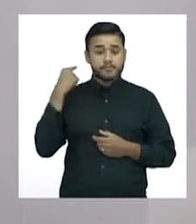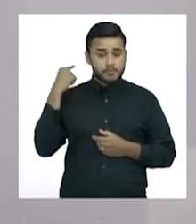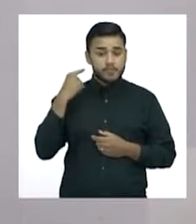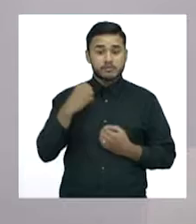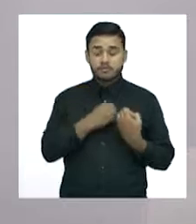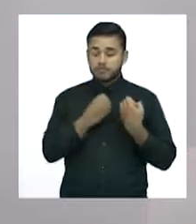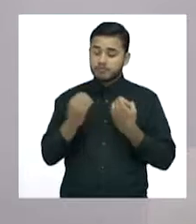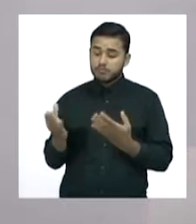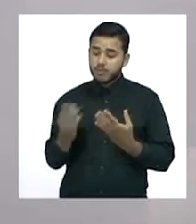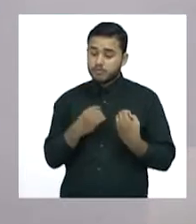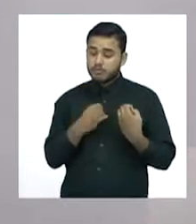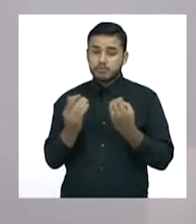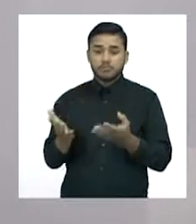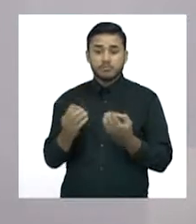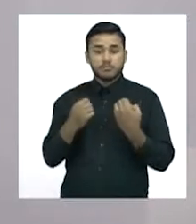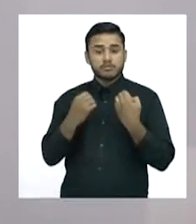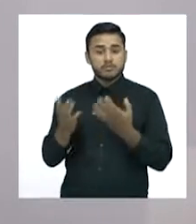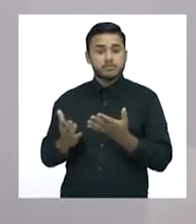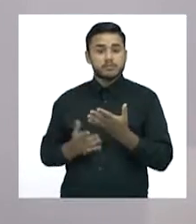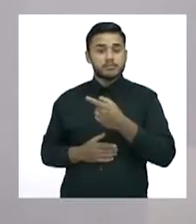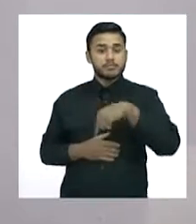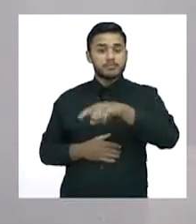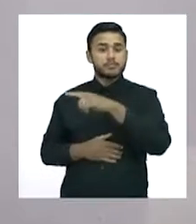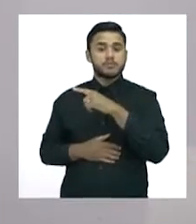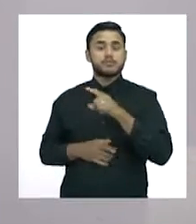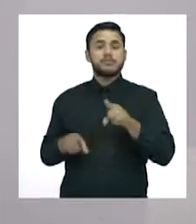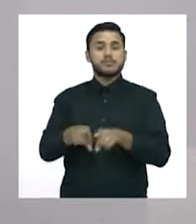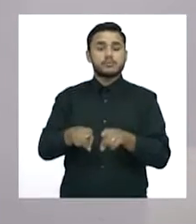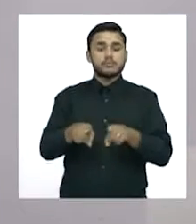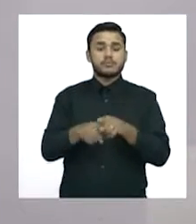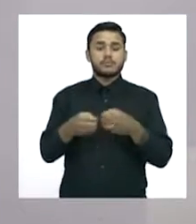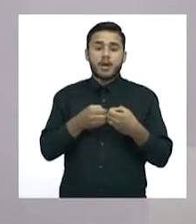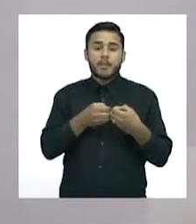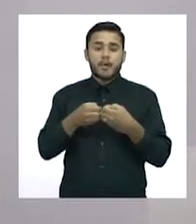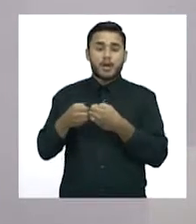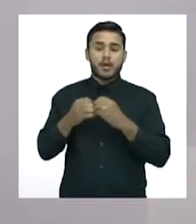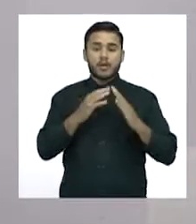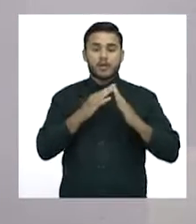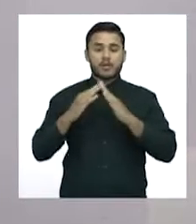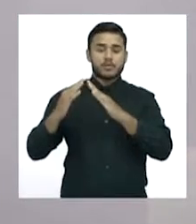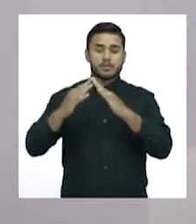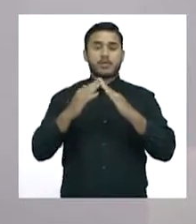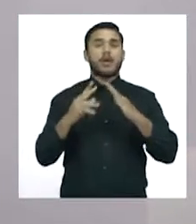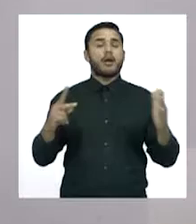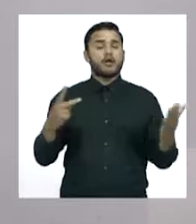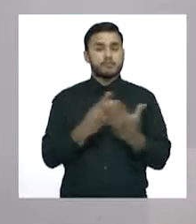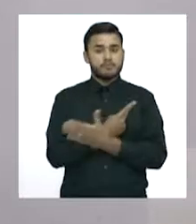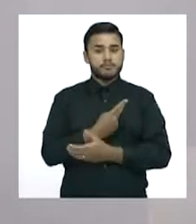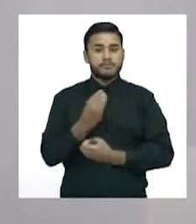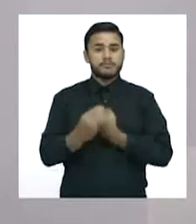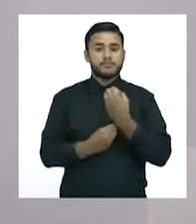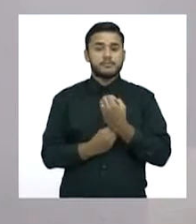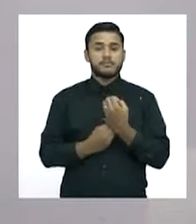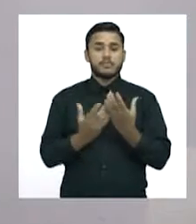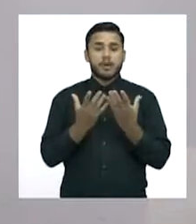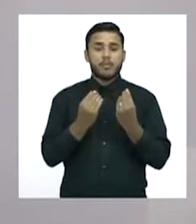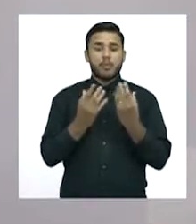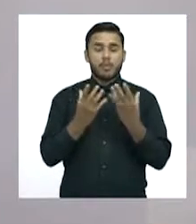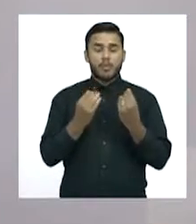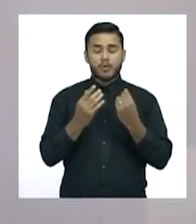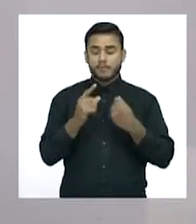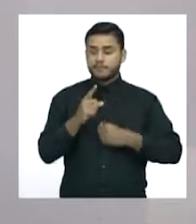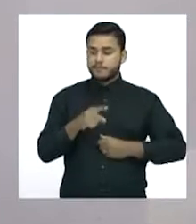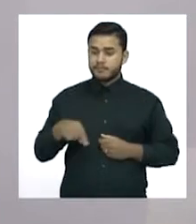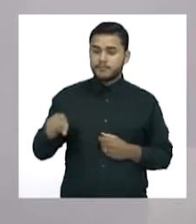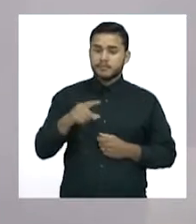alimentam esses animais, mas também as pessoas que convivem nos arredores. Então, a gente pode estar ali propiciando a médio, curto ou até